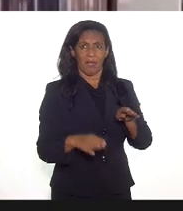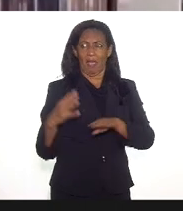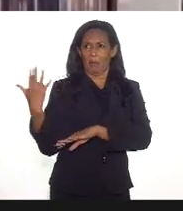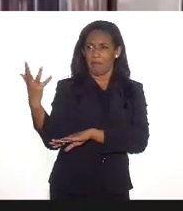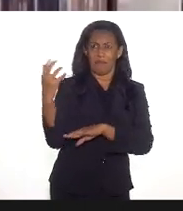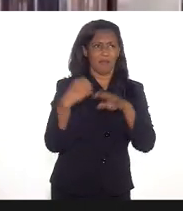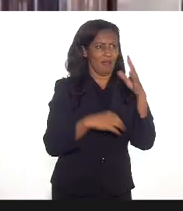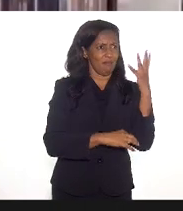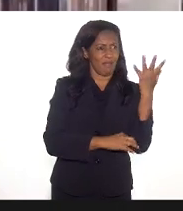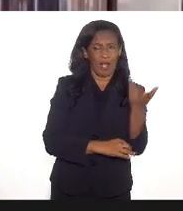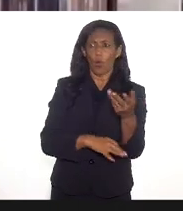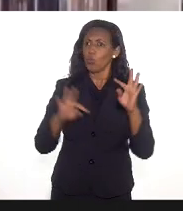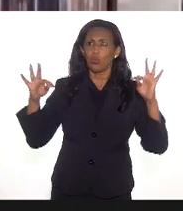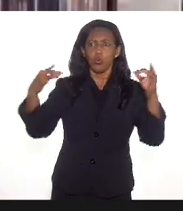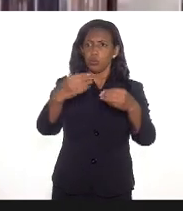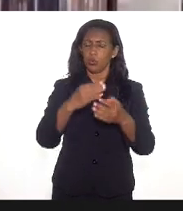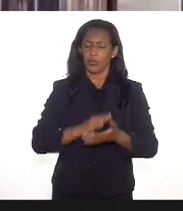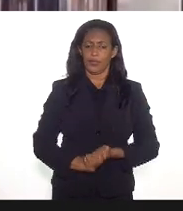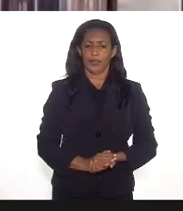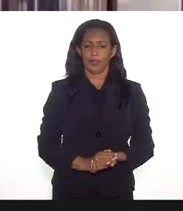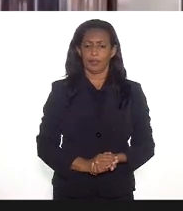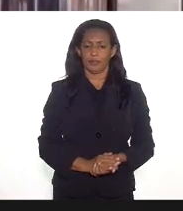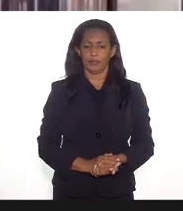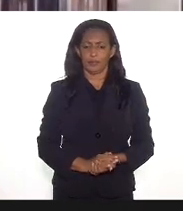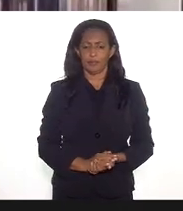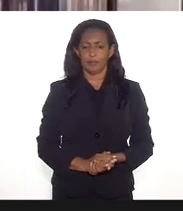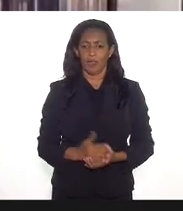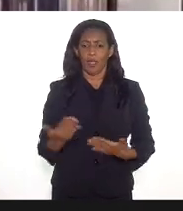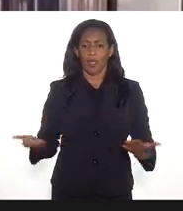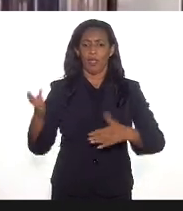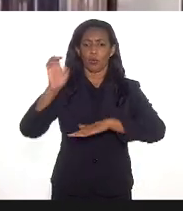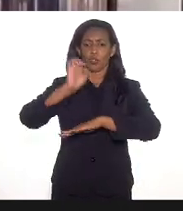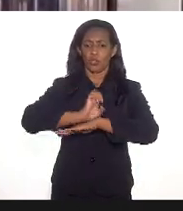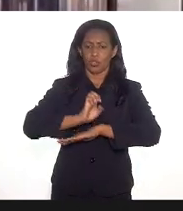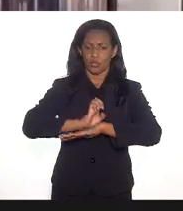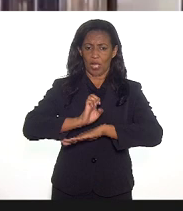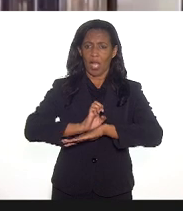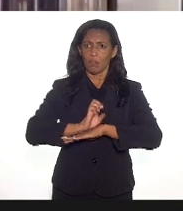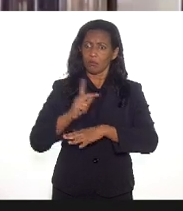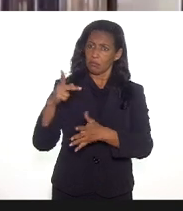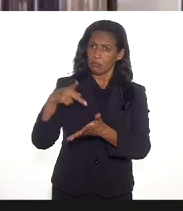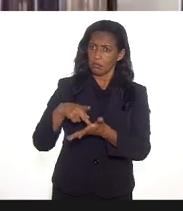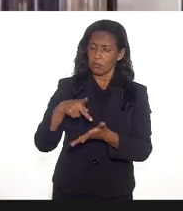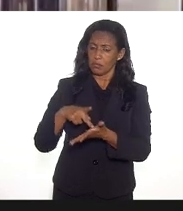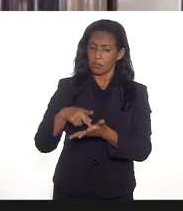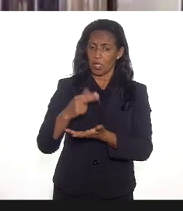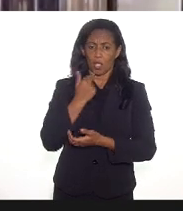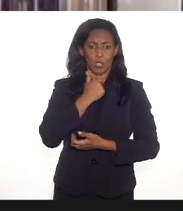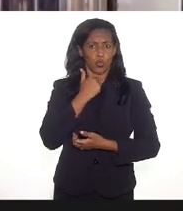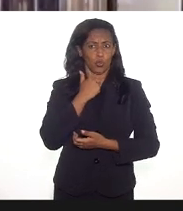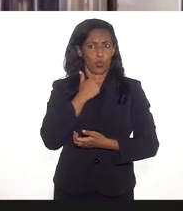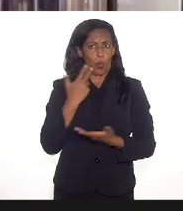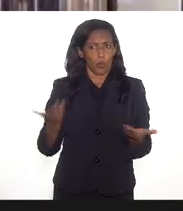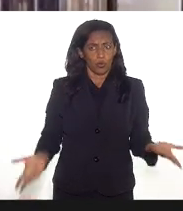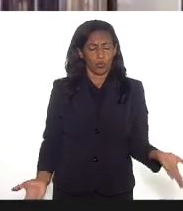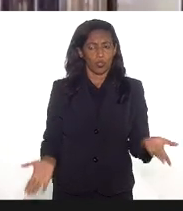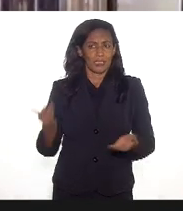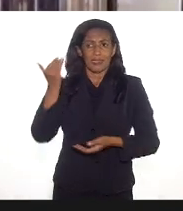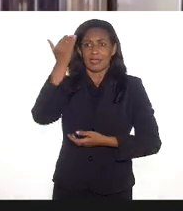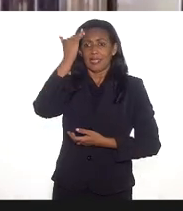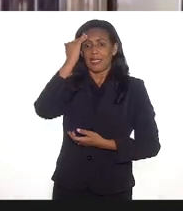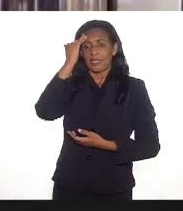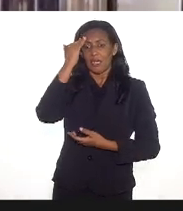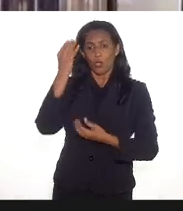ambientais, desigualdades, tudo. Quer dizer, é um Estado que realmente a gente não pode, de forma alguma,